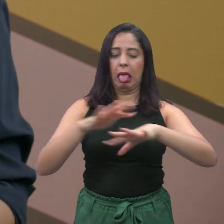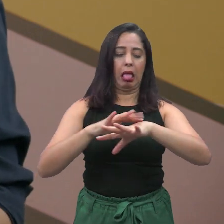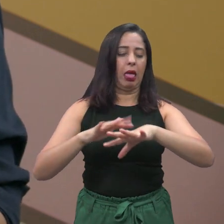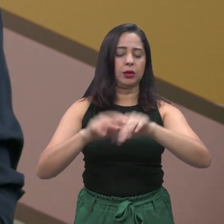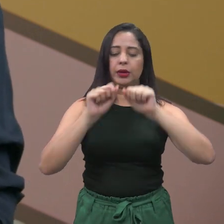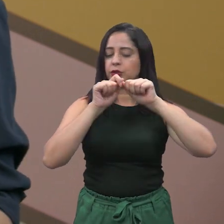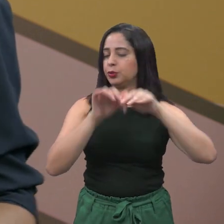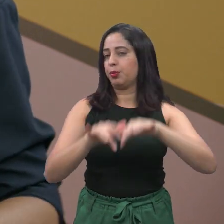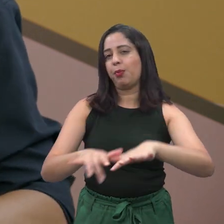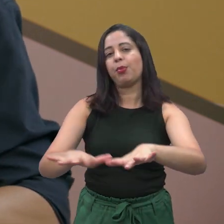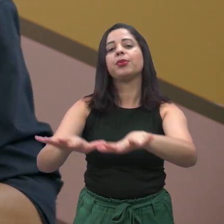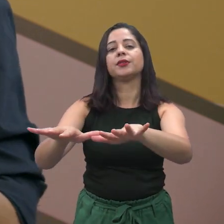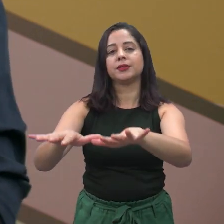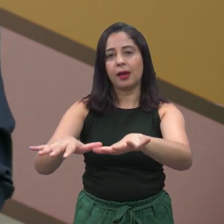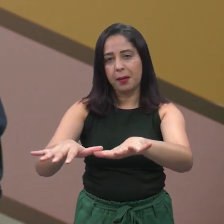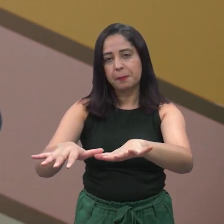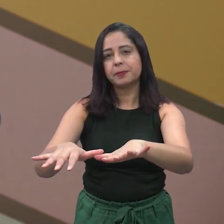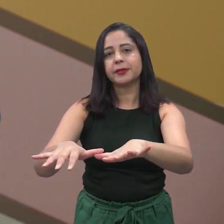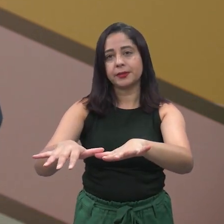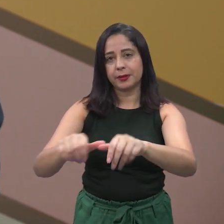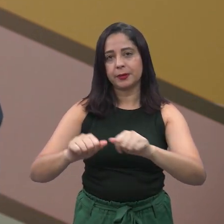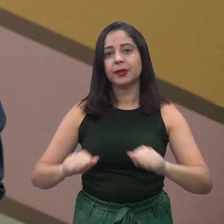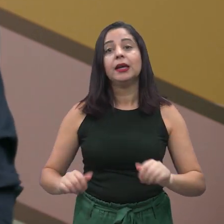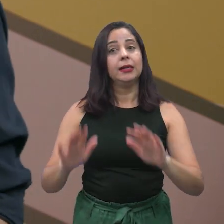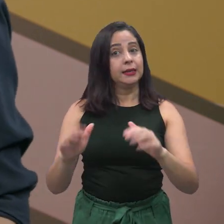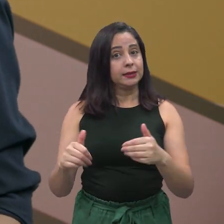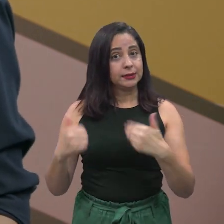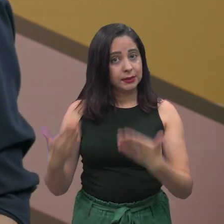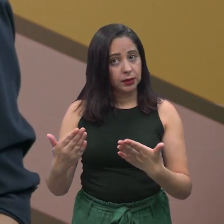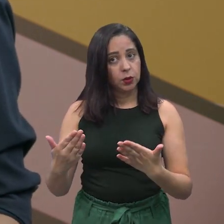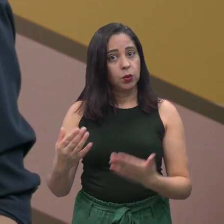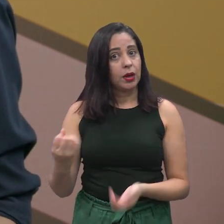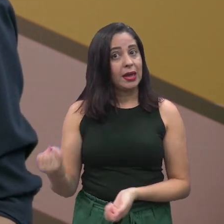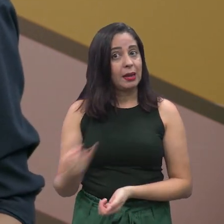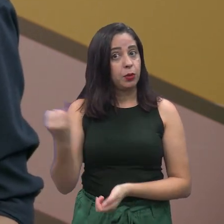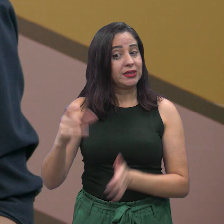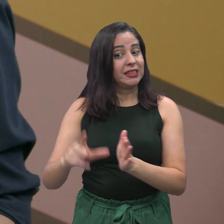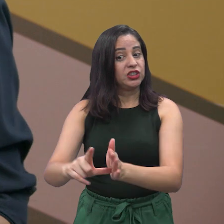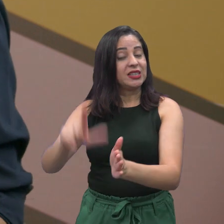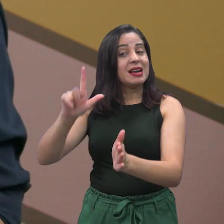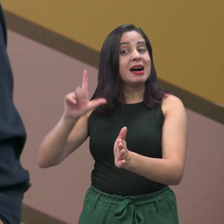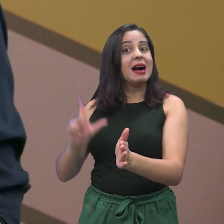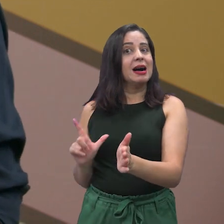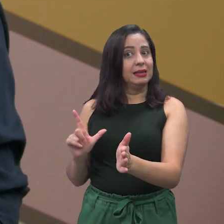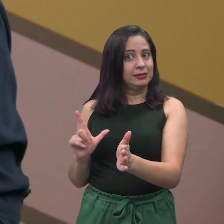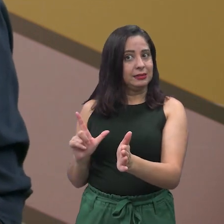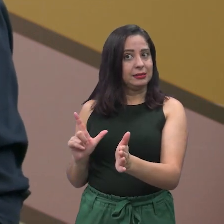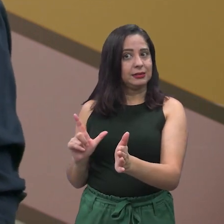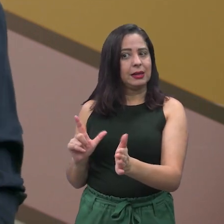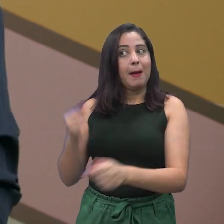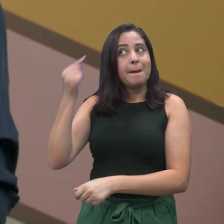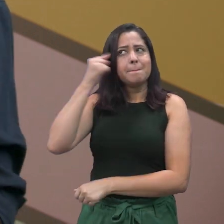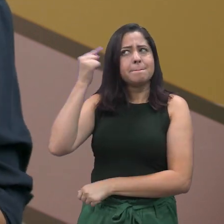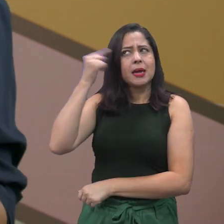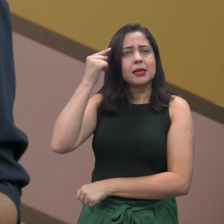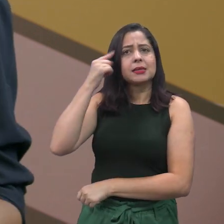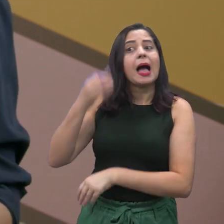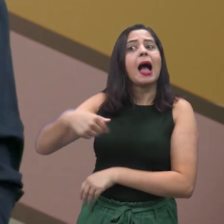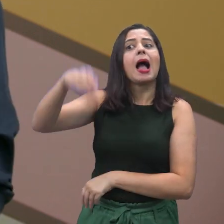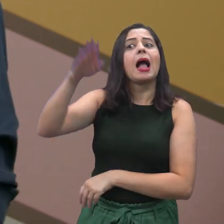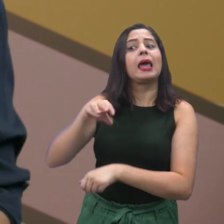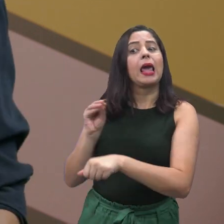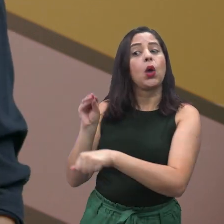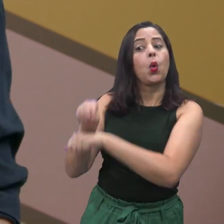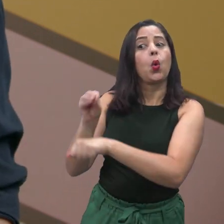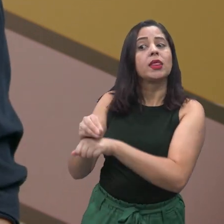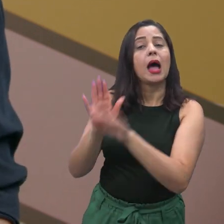problema para a criança, mas também uma disseminação para mais gente. Então, é interessante a gente saber onde é que a gente vai poder contar quando a